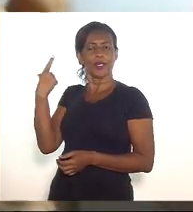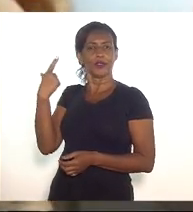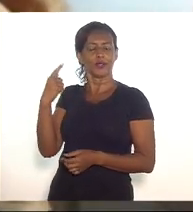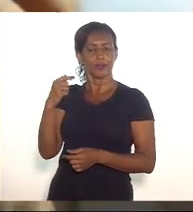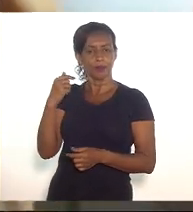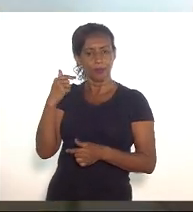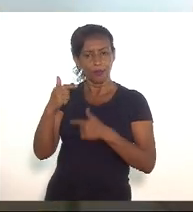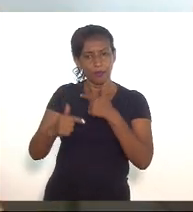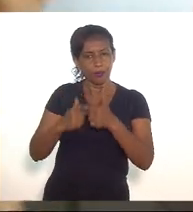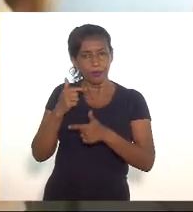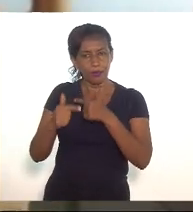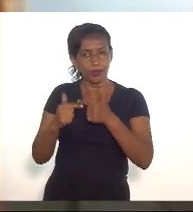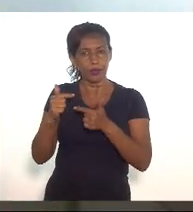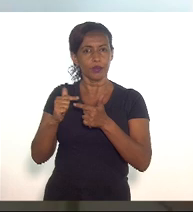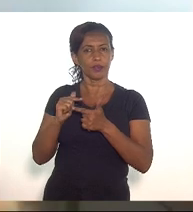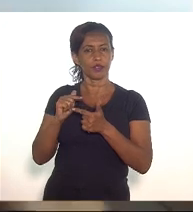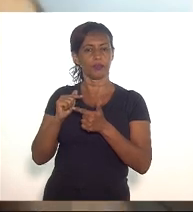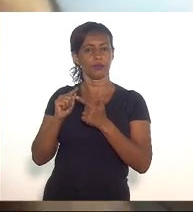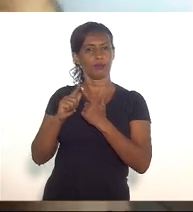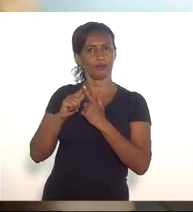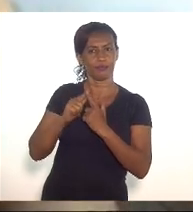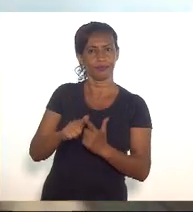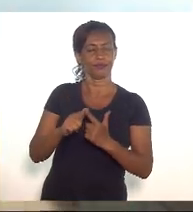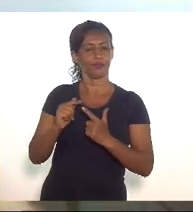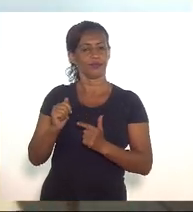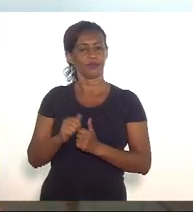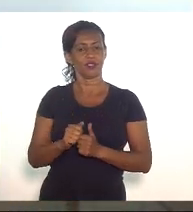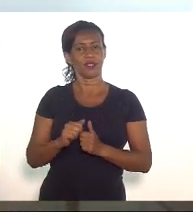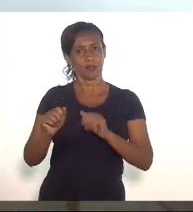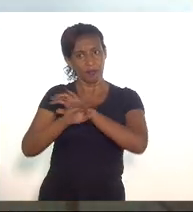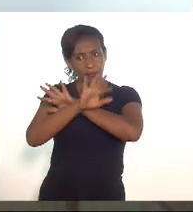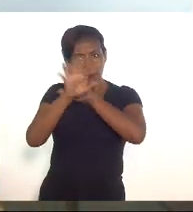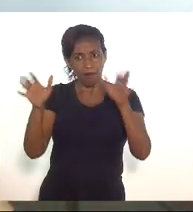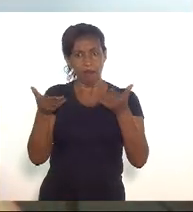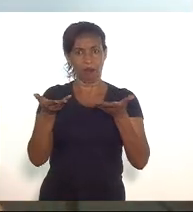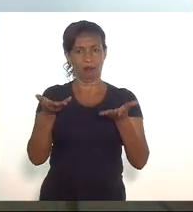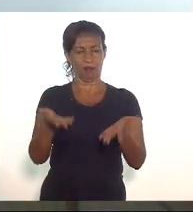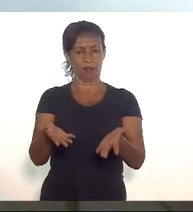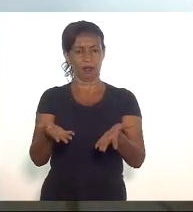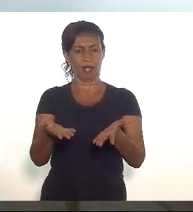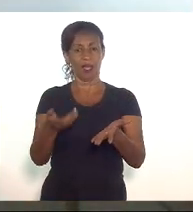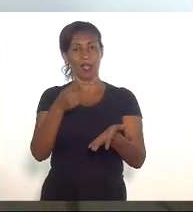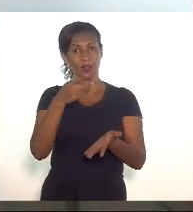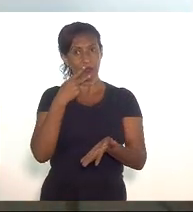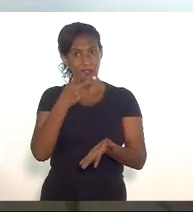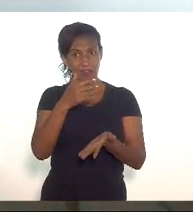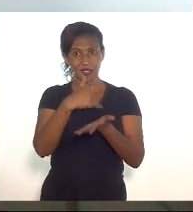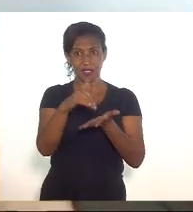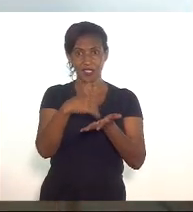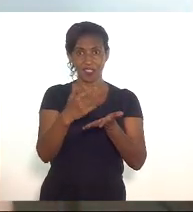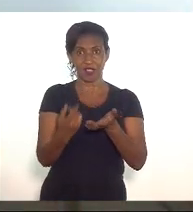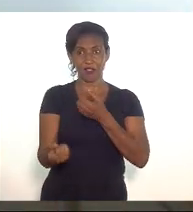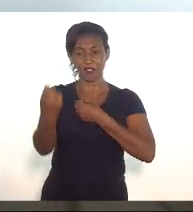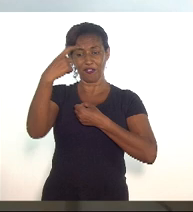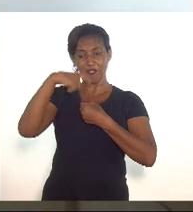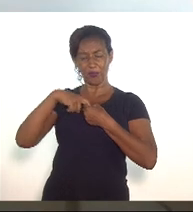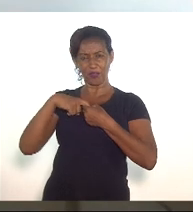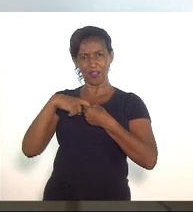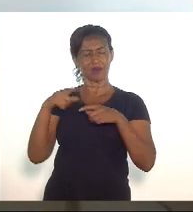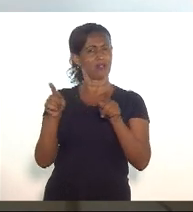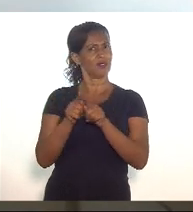produzindo indicadores, que o senhor está dizendo aí claramente que está retomando. Também não